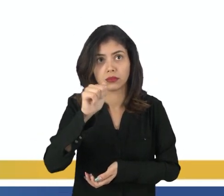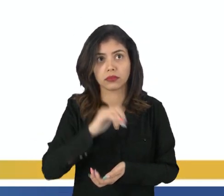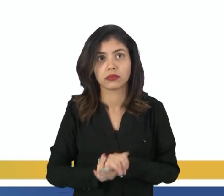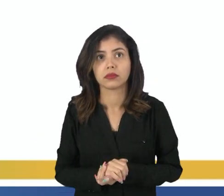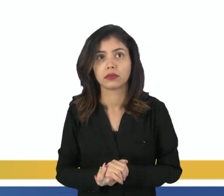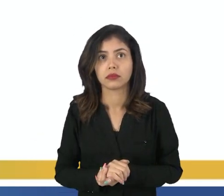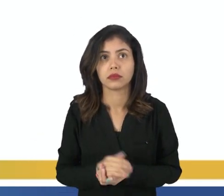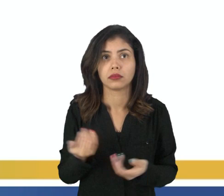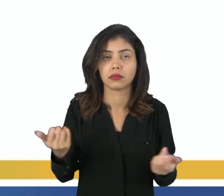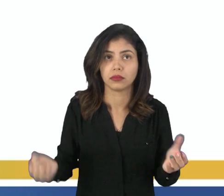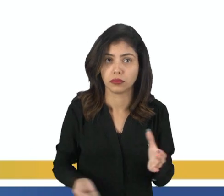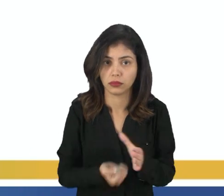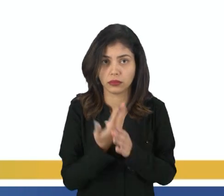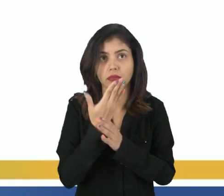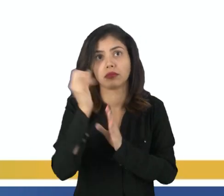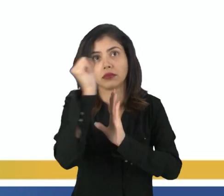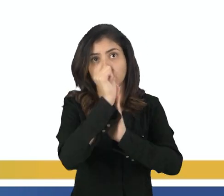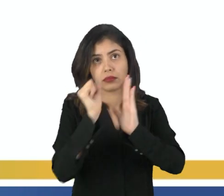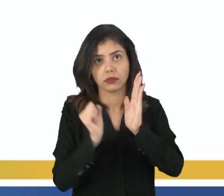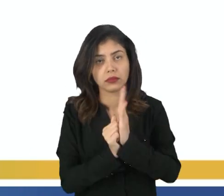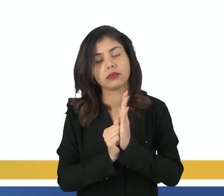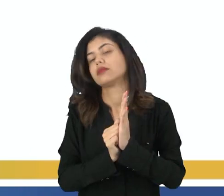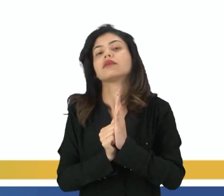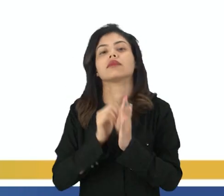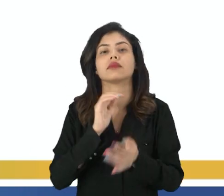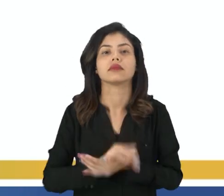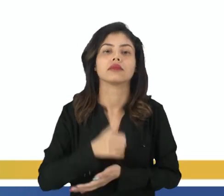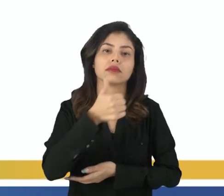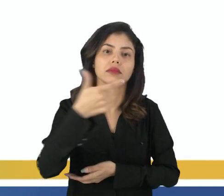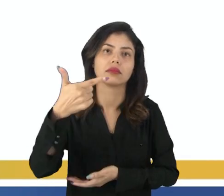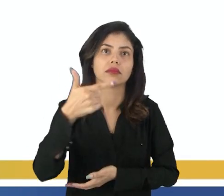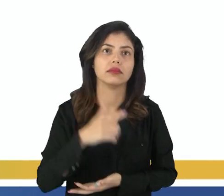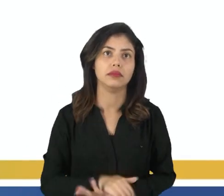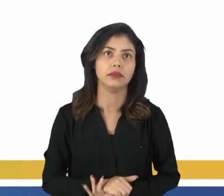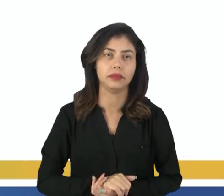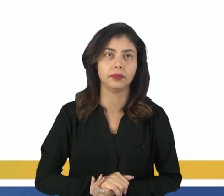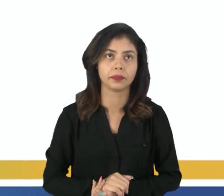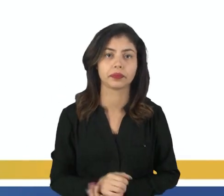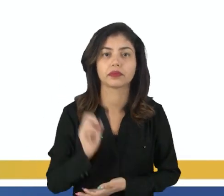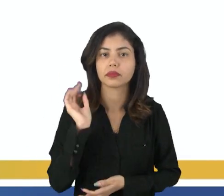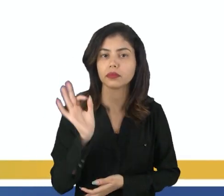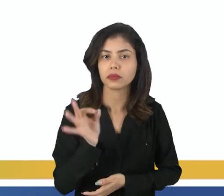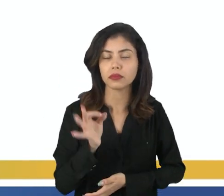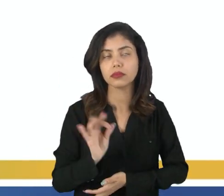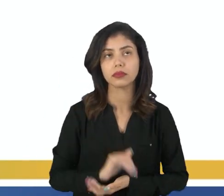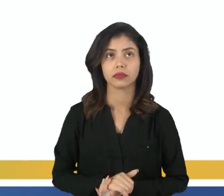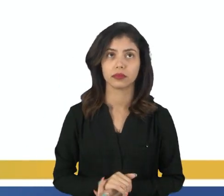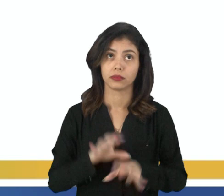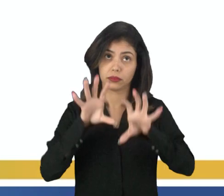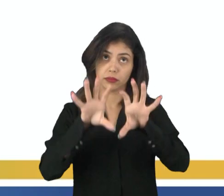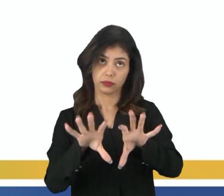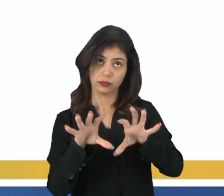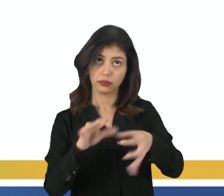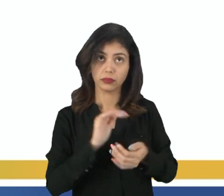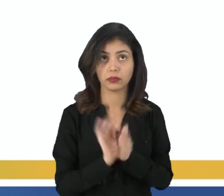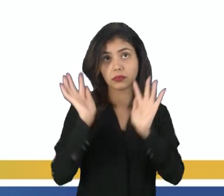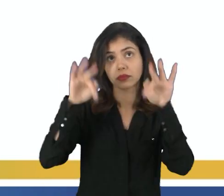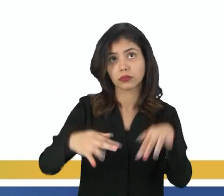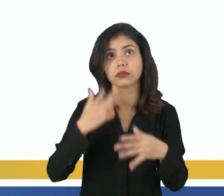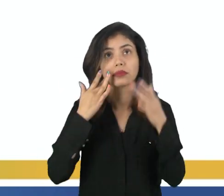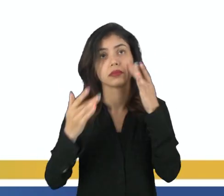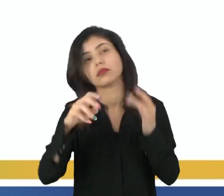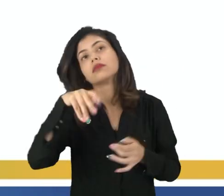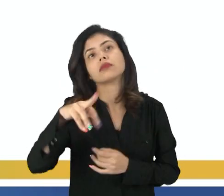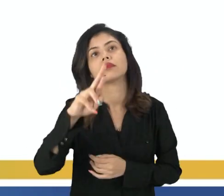pecaminosa, ressurgindo apenas no século XII, certo? Assim, a finalidade